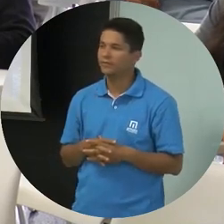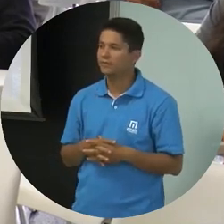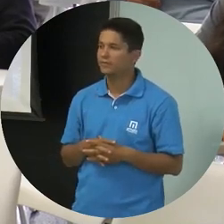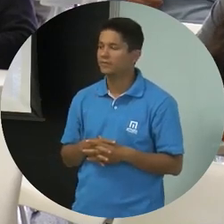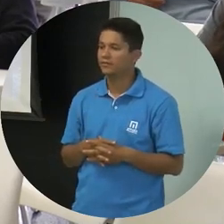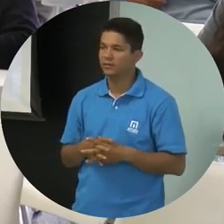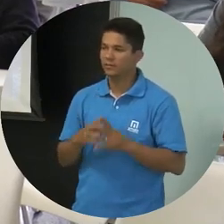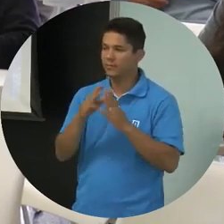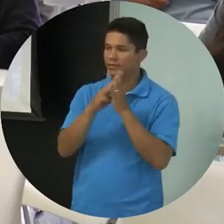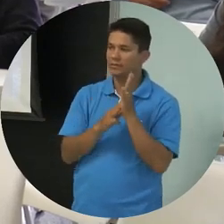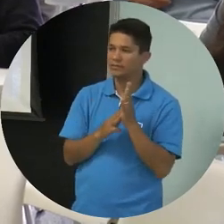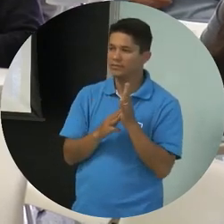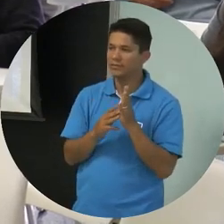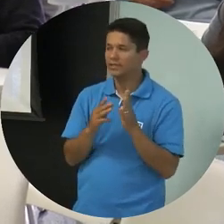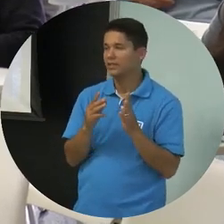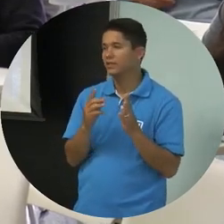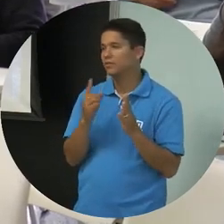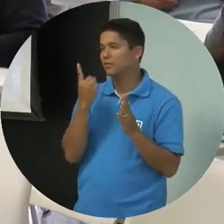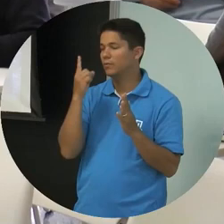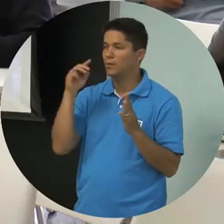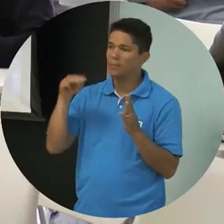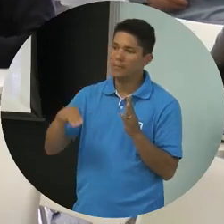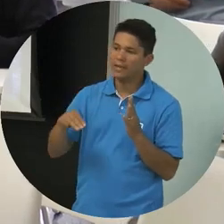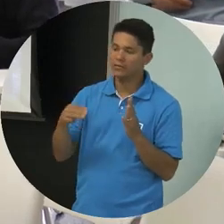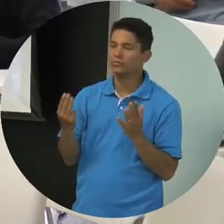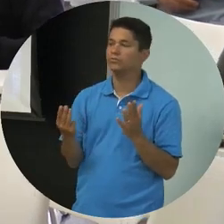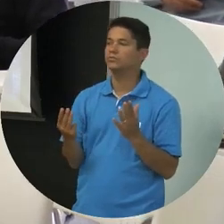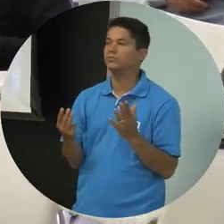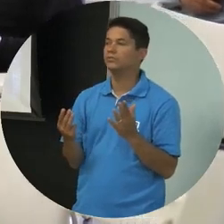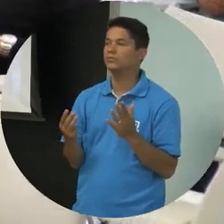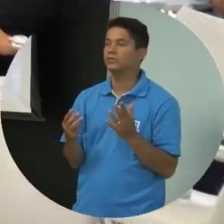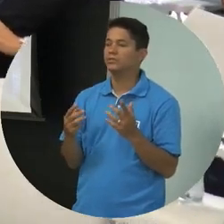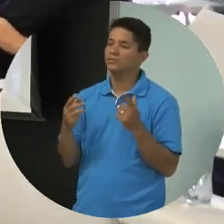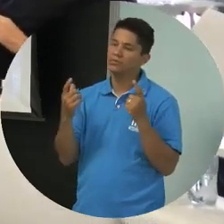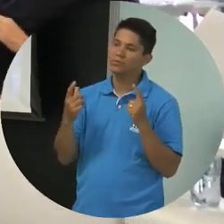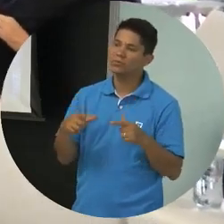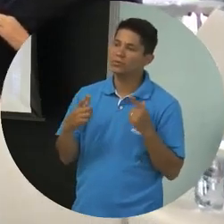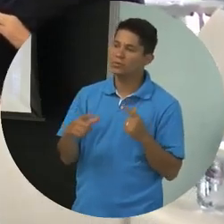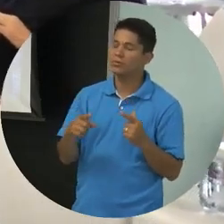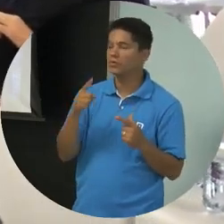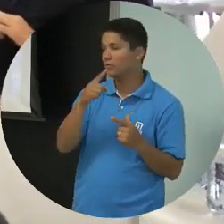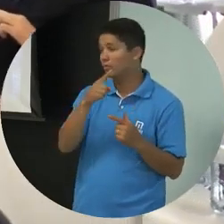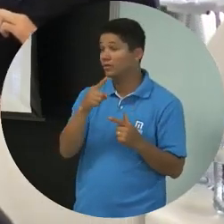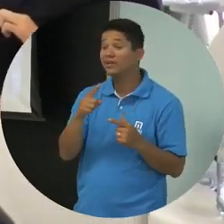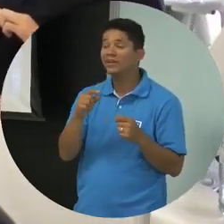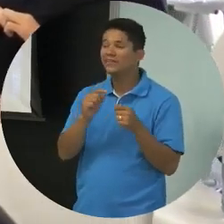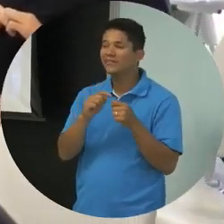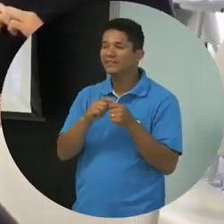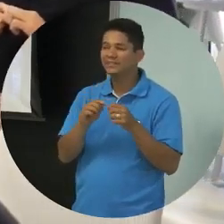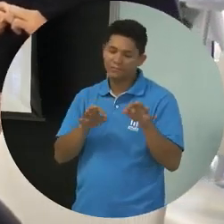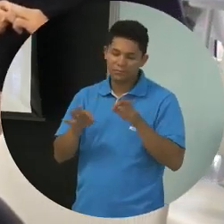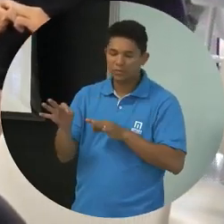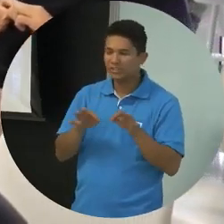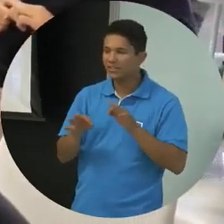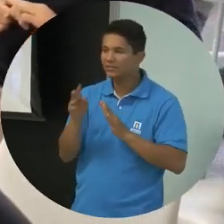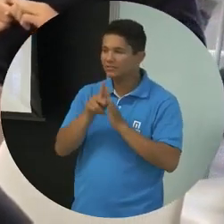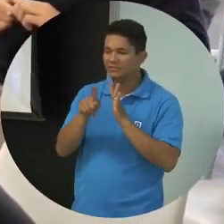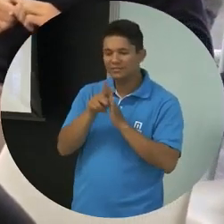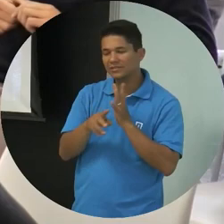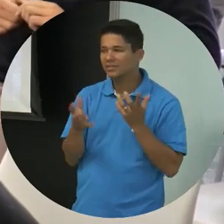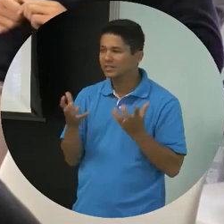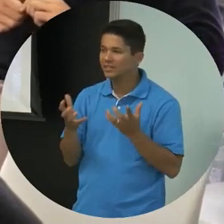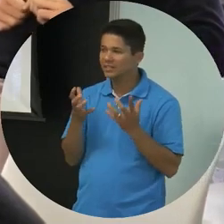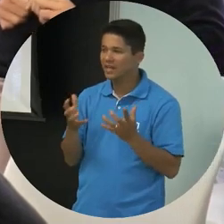quê? 30, 40 1 metro. Então, dependendo do estado do viaduto, o projetista pode dizer, eu quero um